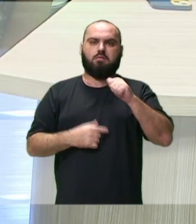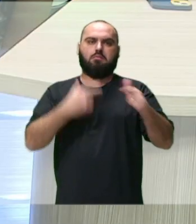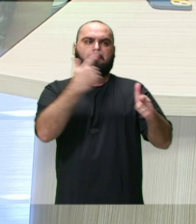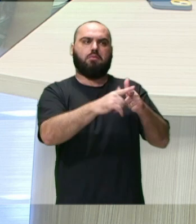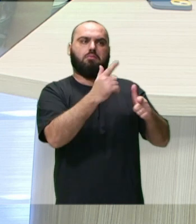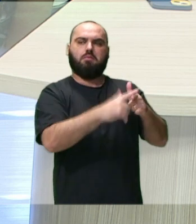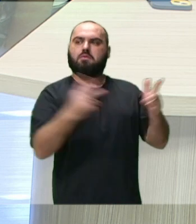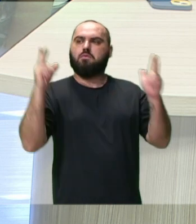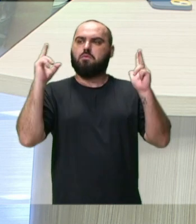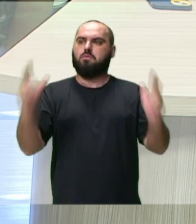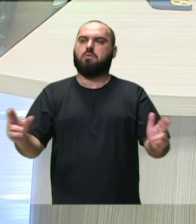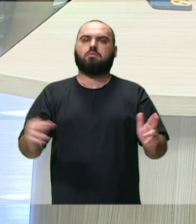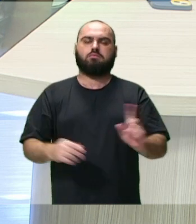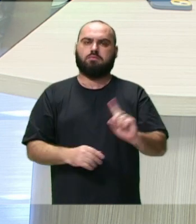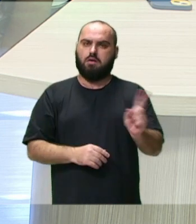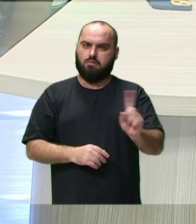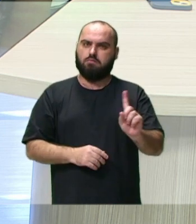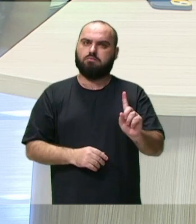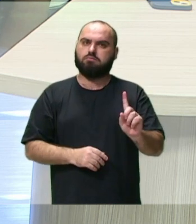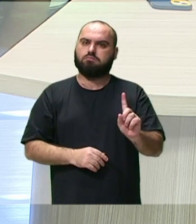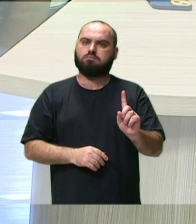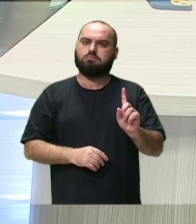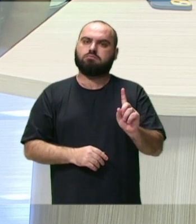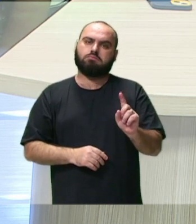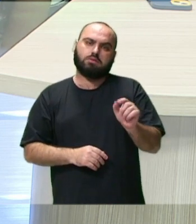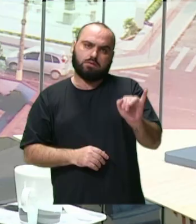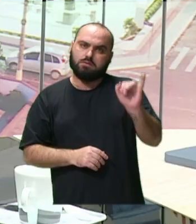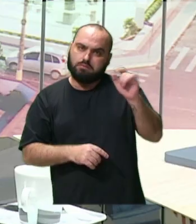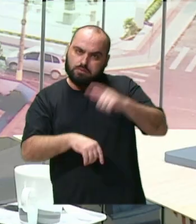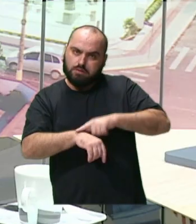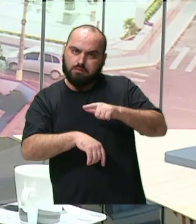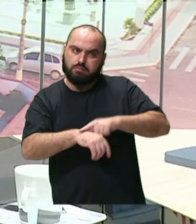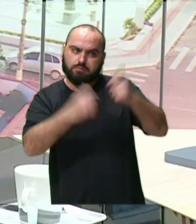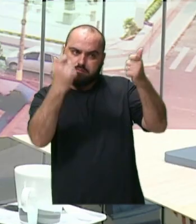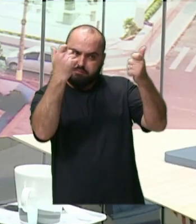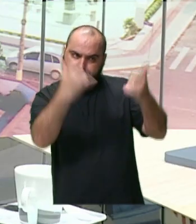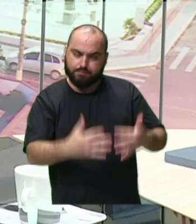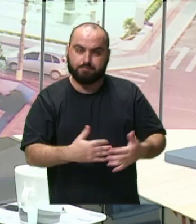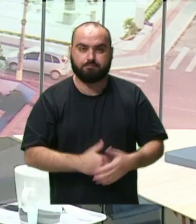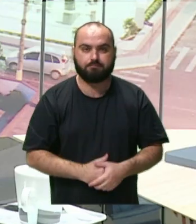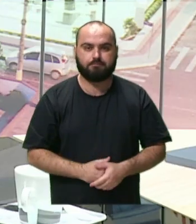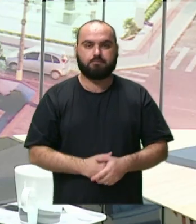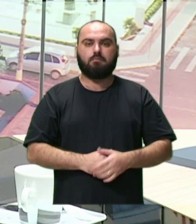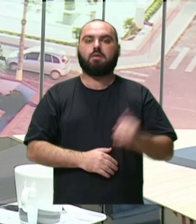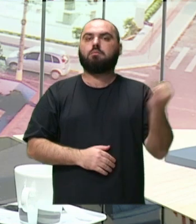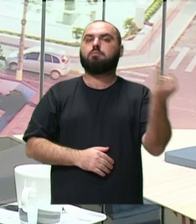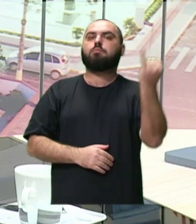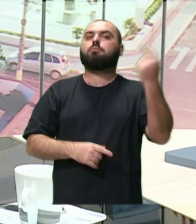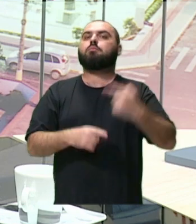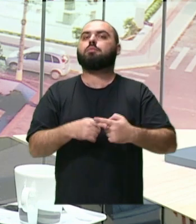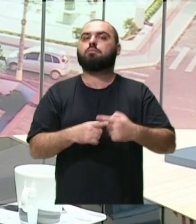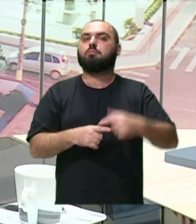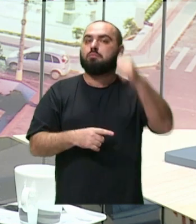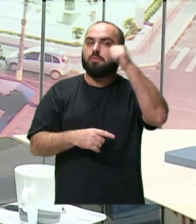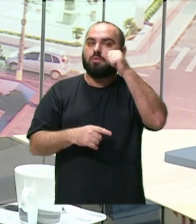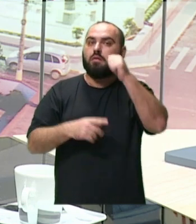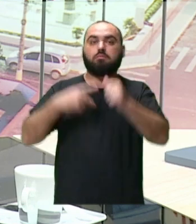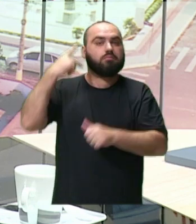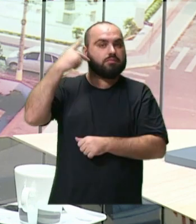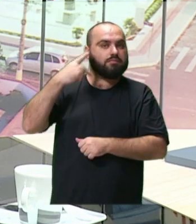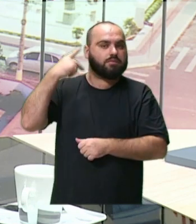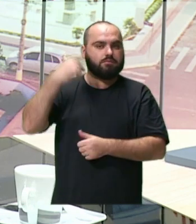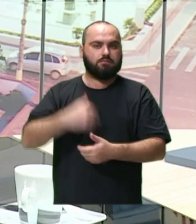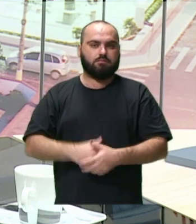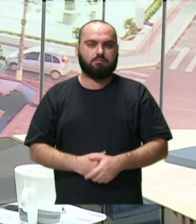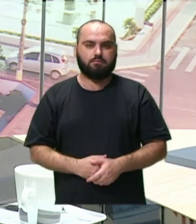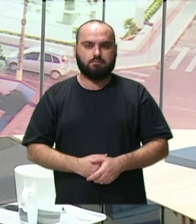problemas. Já aconteceu comigo, se é que dá tempo de dar um exemplo e para explicar a importância que é uma mulher na política,